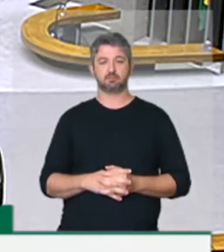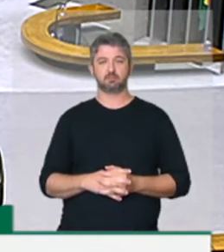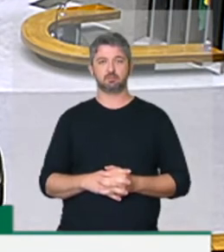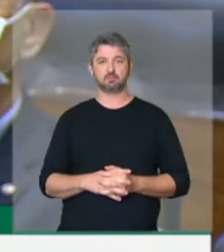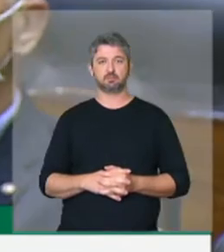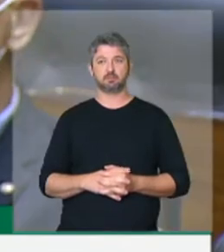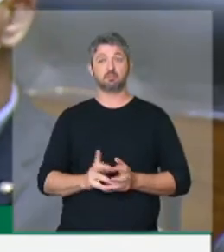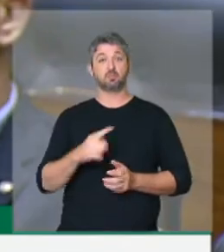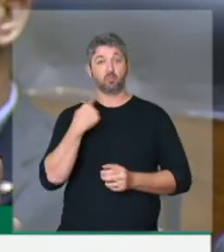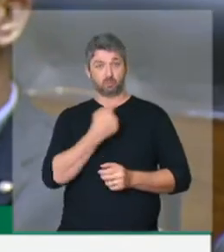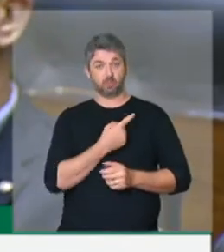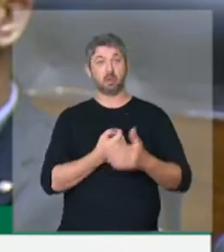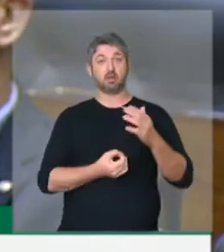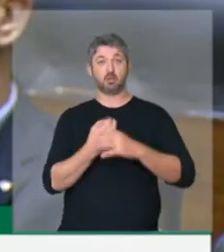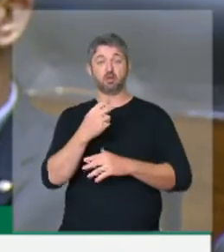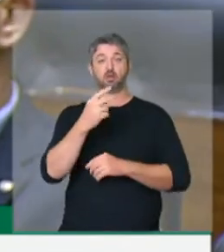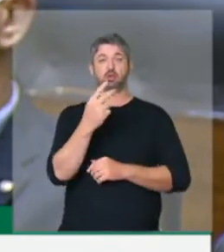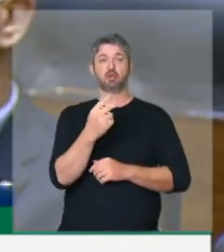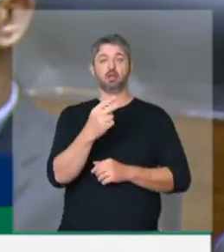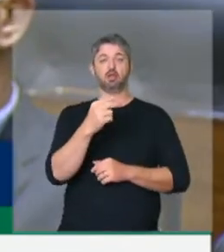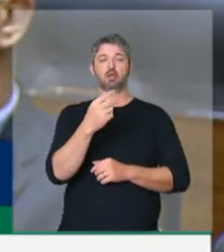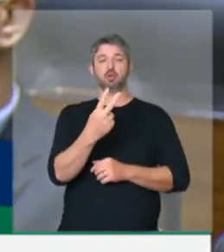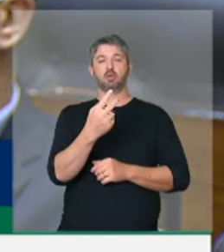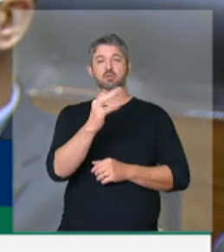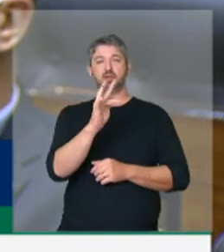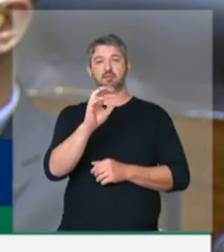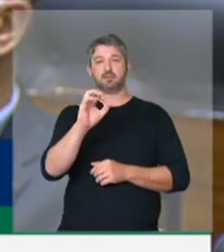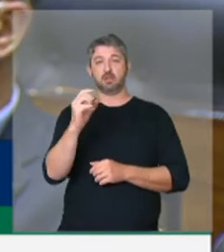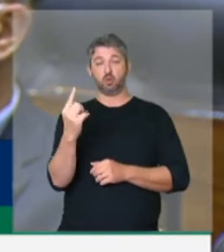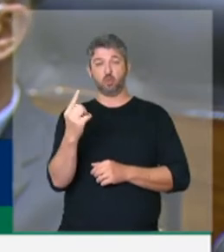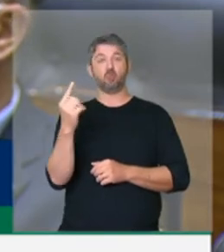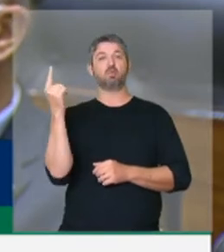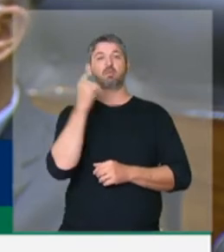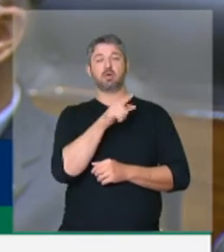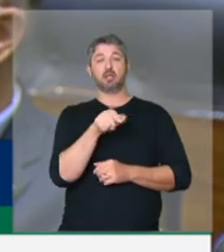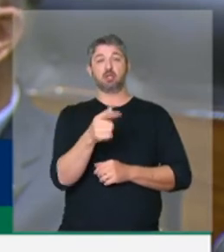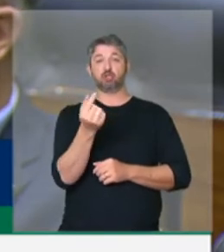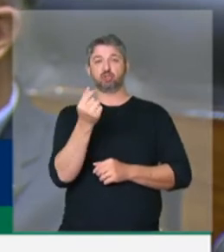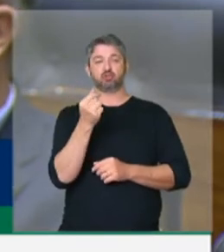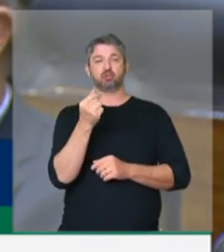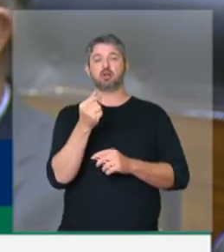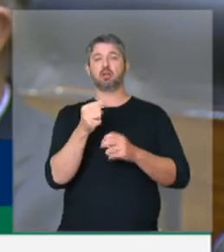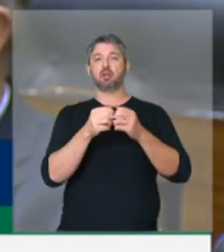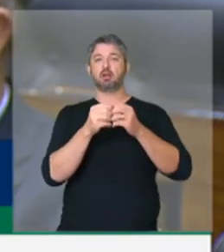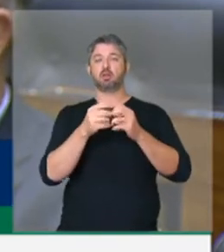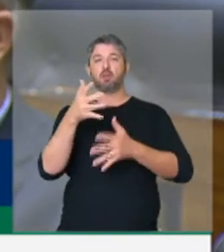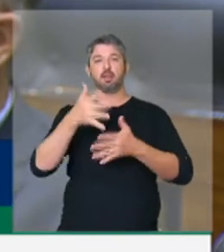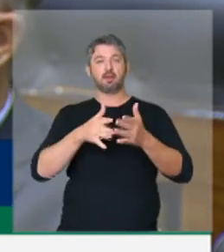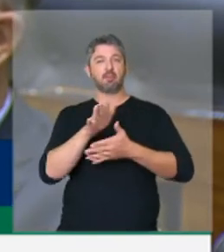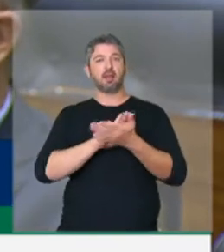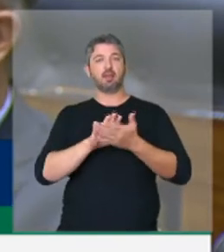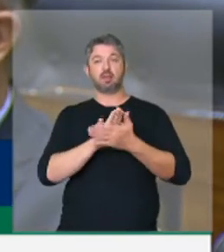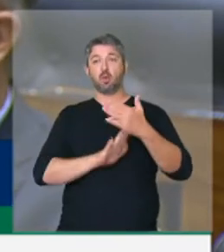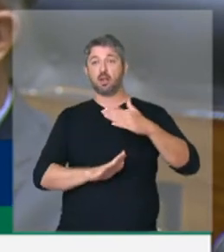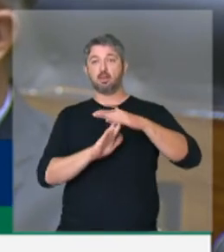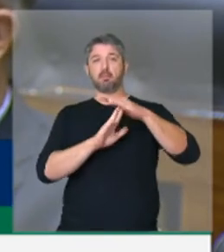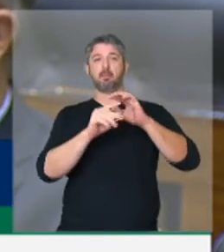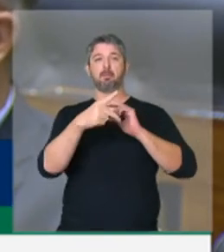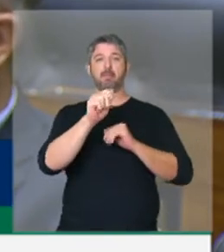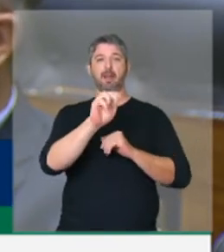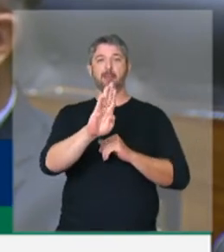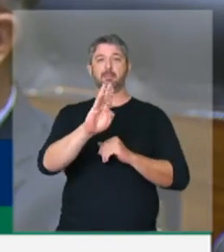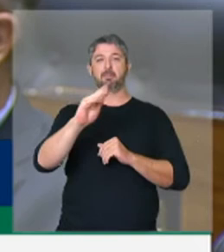Nós criamos a 2F01 para que esse recurso não influenciasse no teto PAB-MAC dos